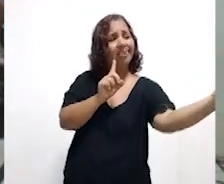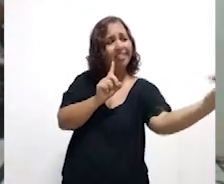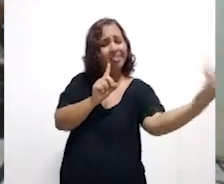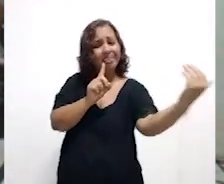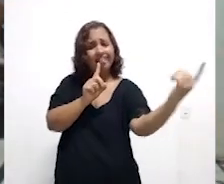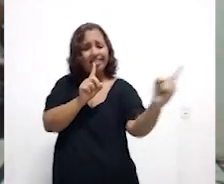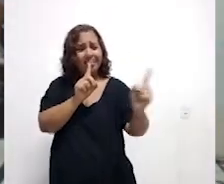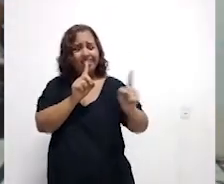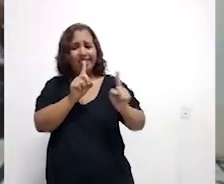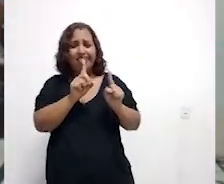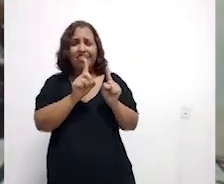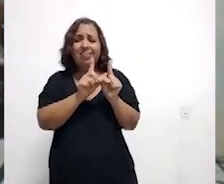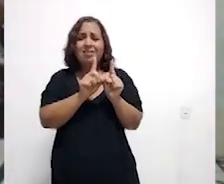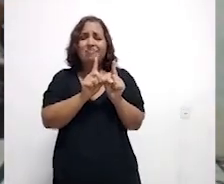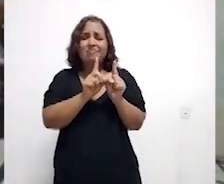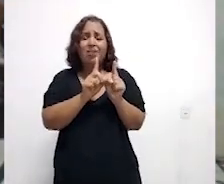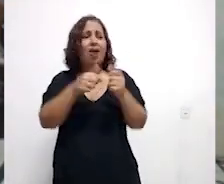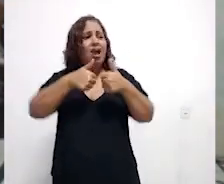foi,